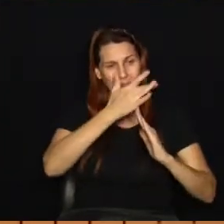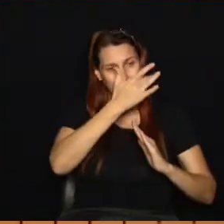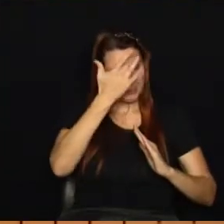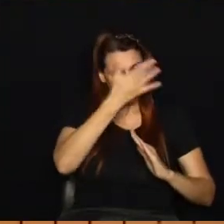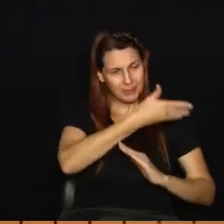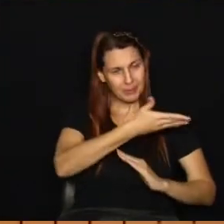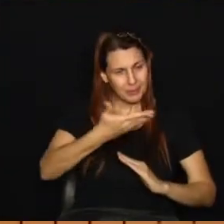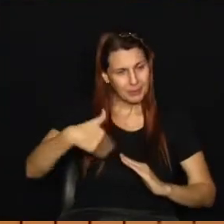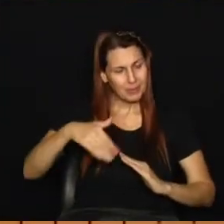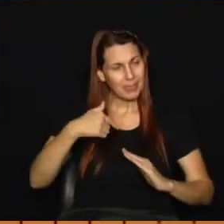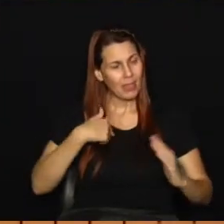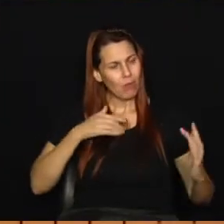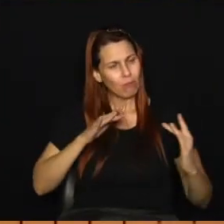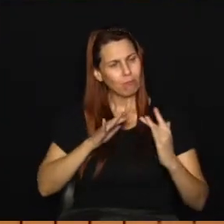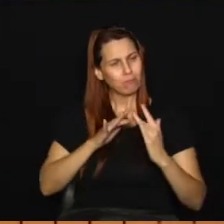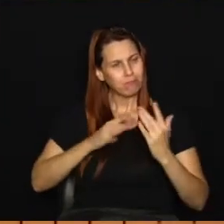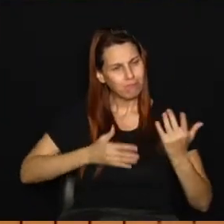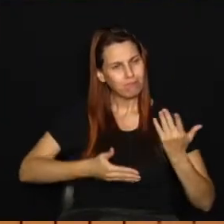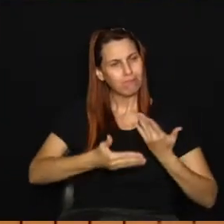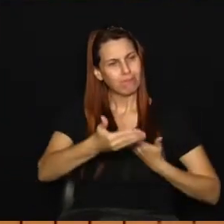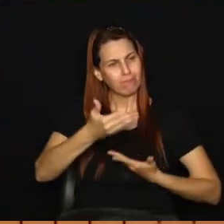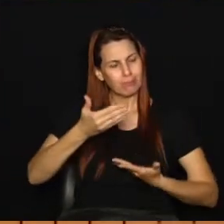né, conviver com esse povo.